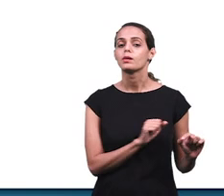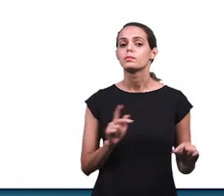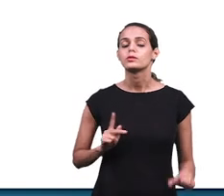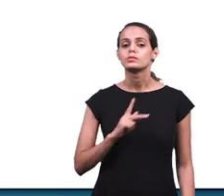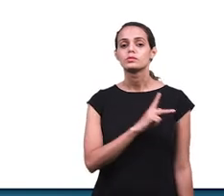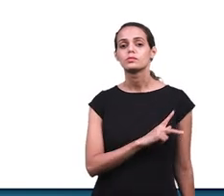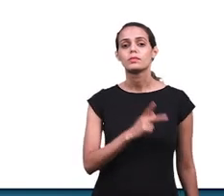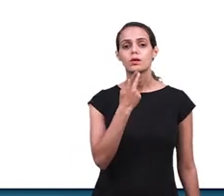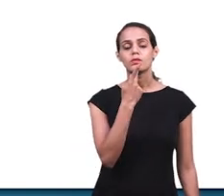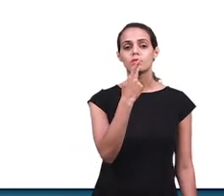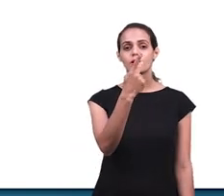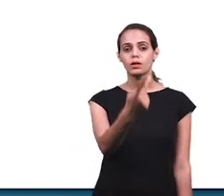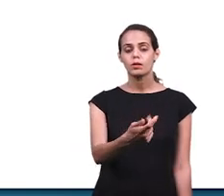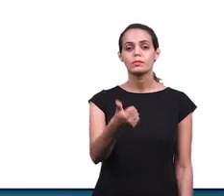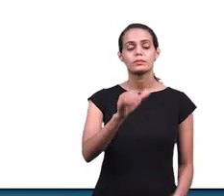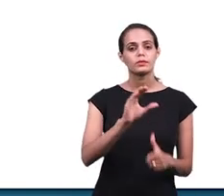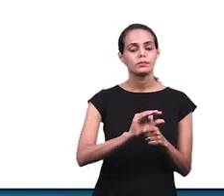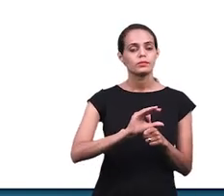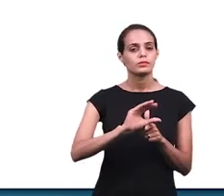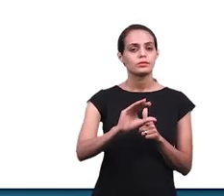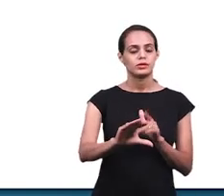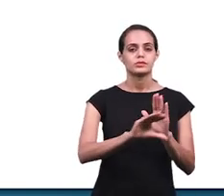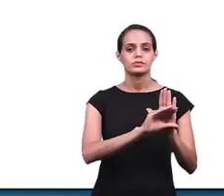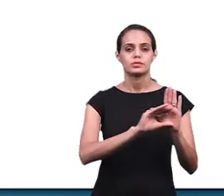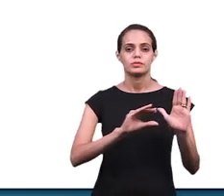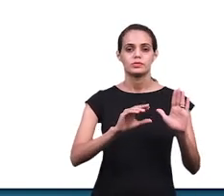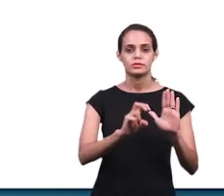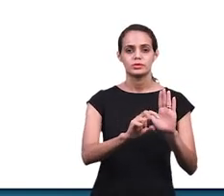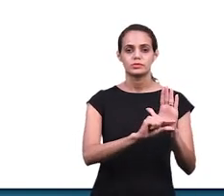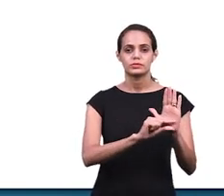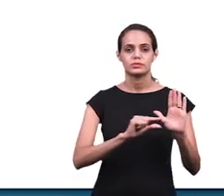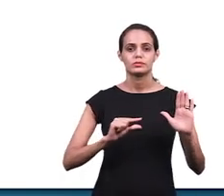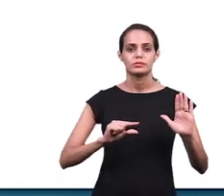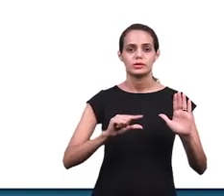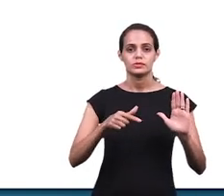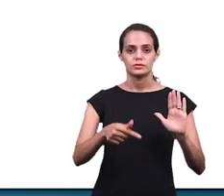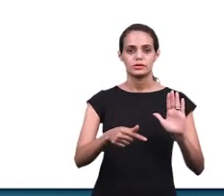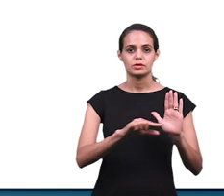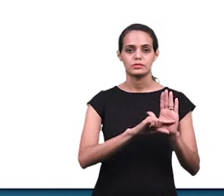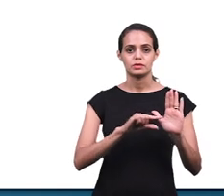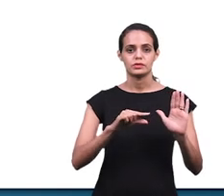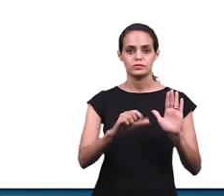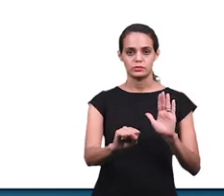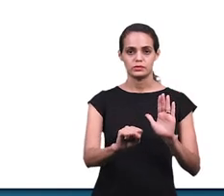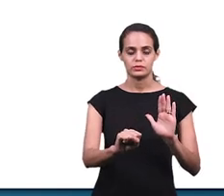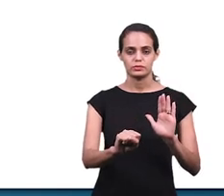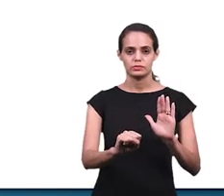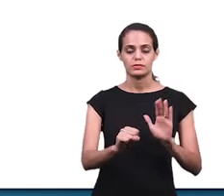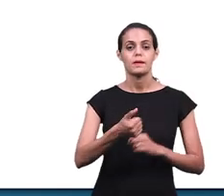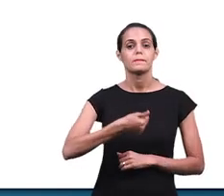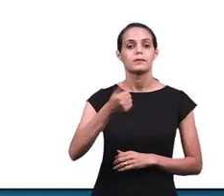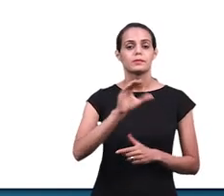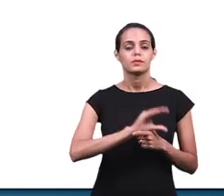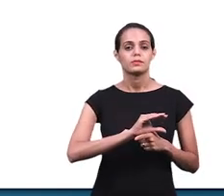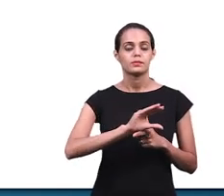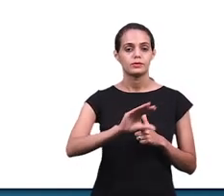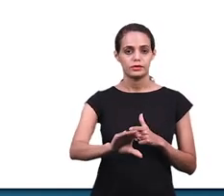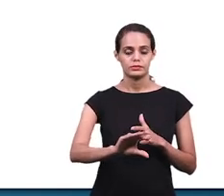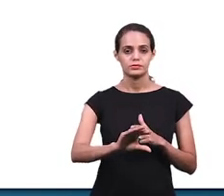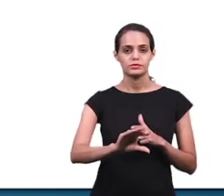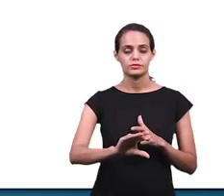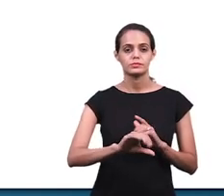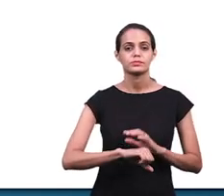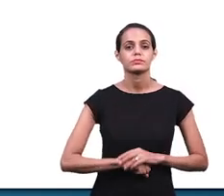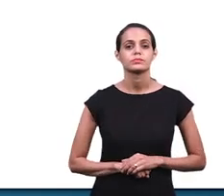Paulo que está registrada em 1 Coríntios, capítulo 5, versos 7 e 8. 1 Coríntios 5, 7